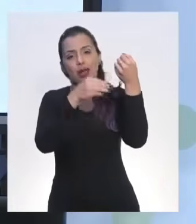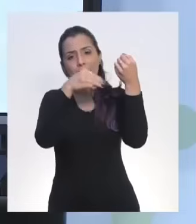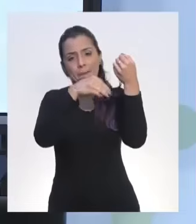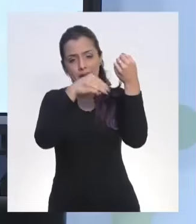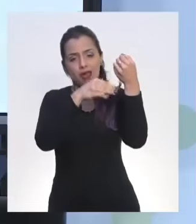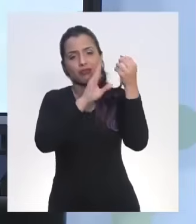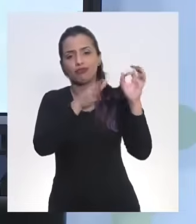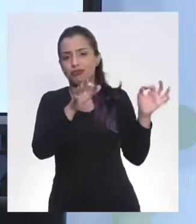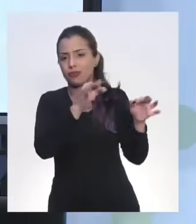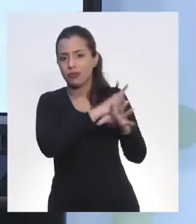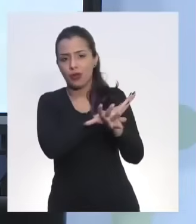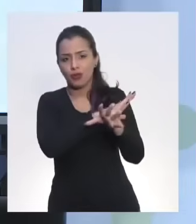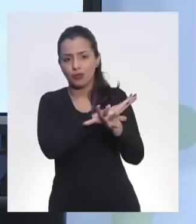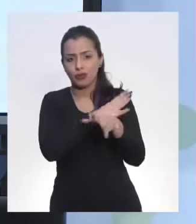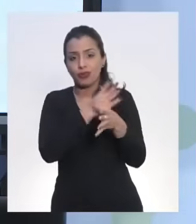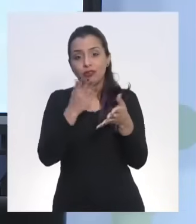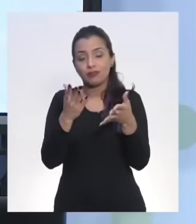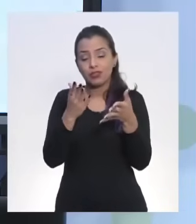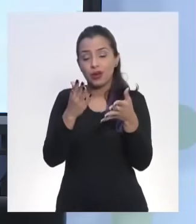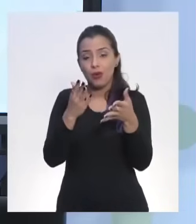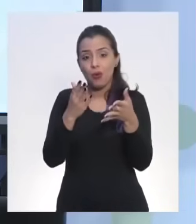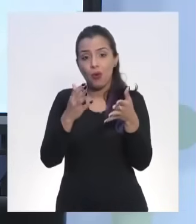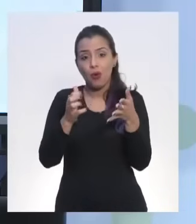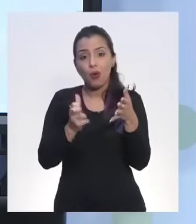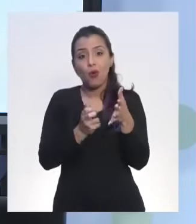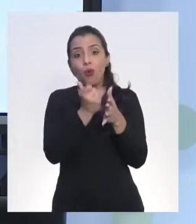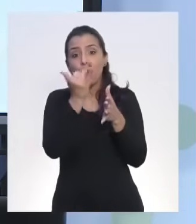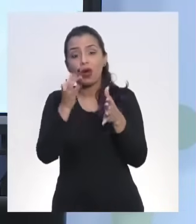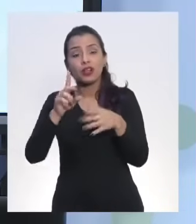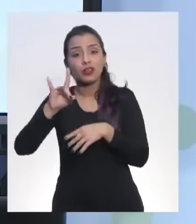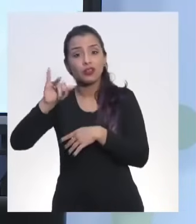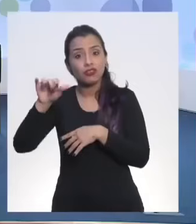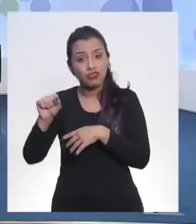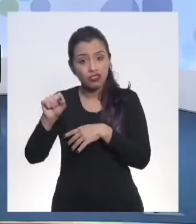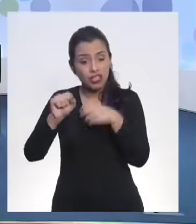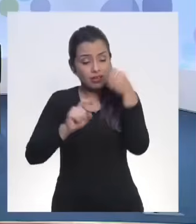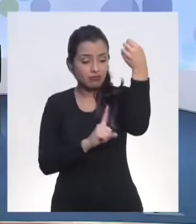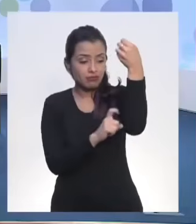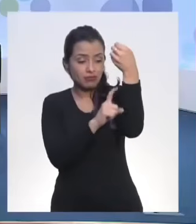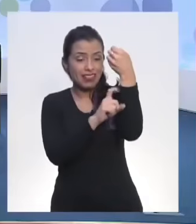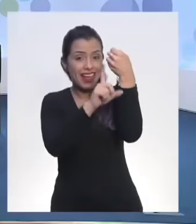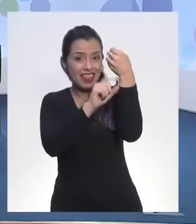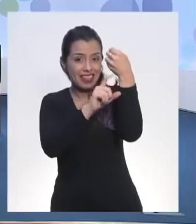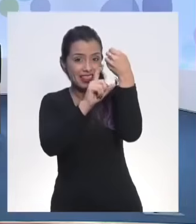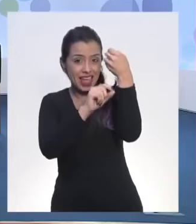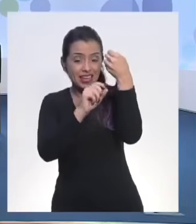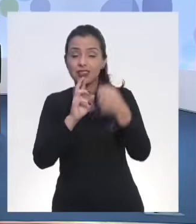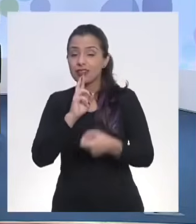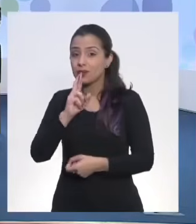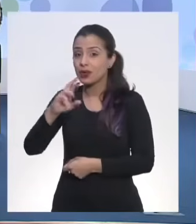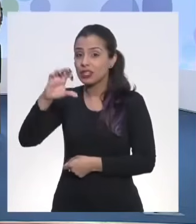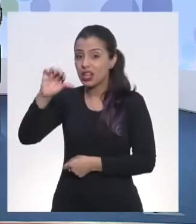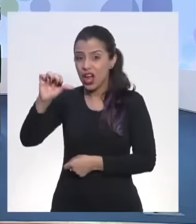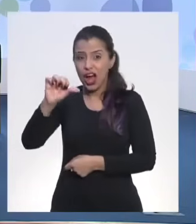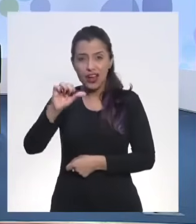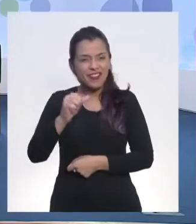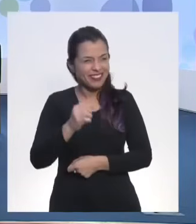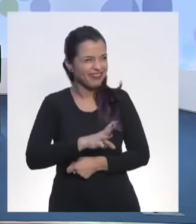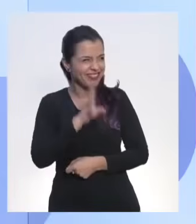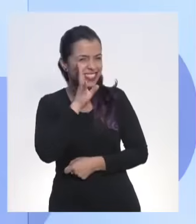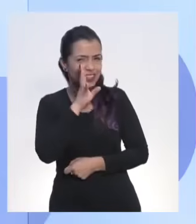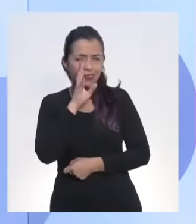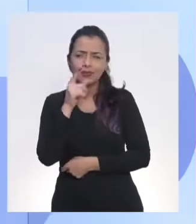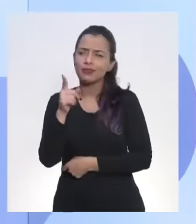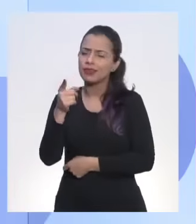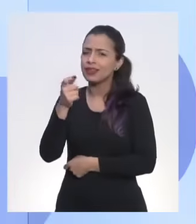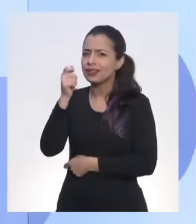metros. Quantos dias ela consegue alcançar 10 metros? 9. No caso, a resposta seria 9. Legal essa, né? Muito legal. Essa minha aqui é